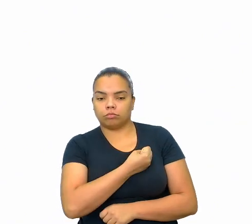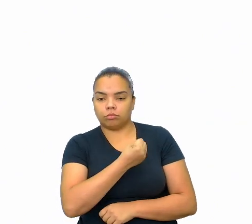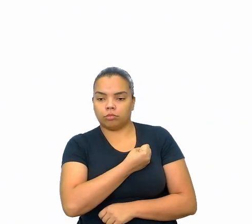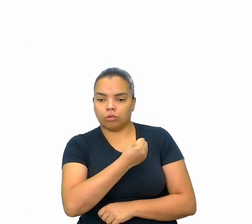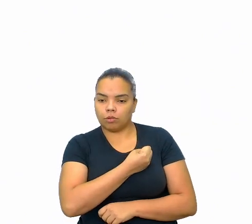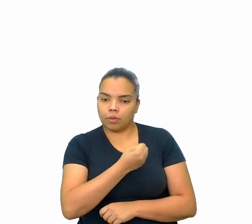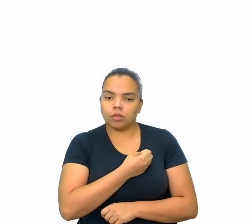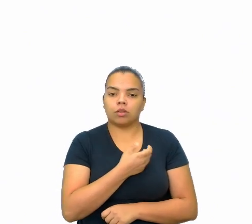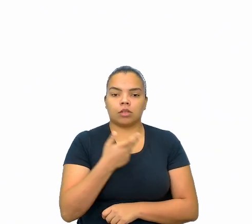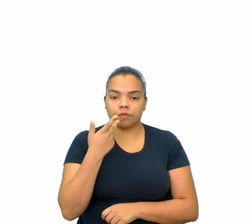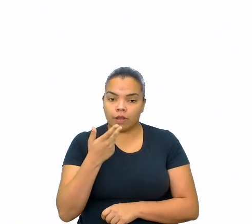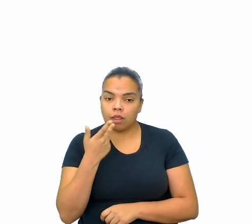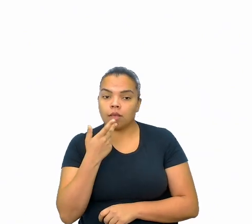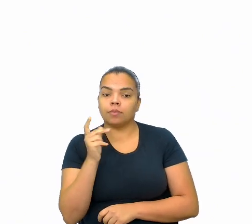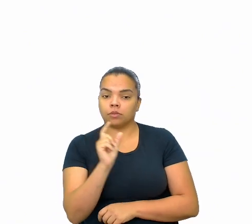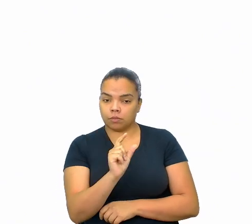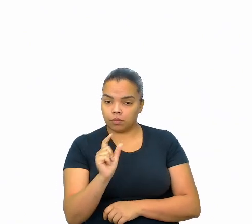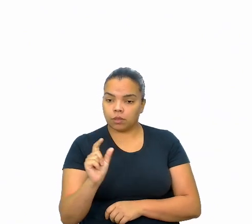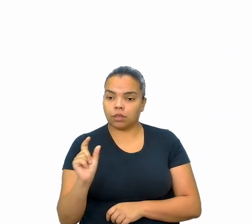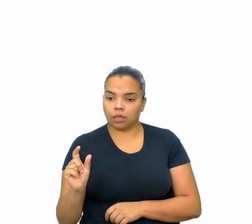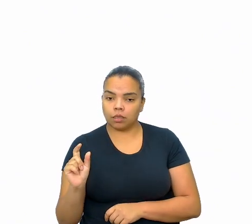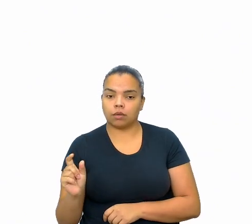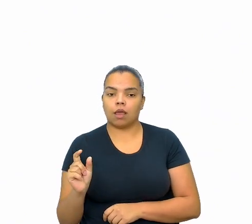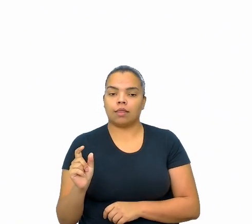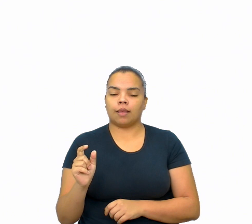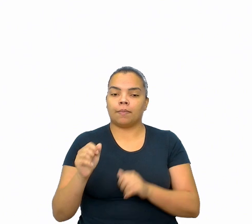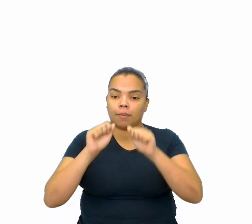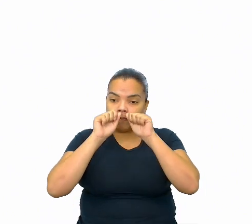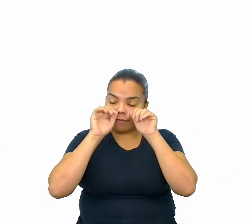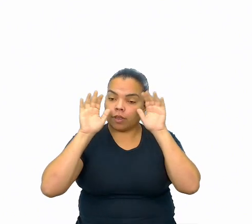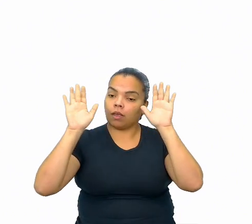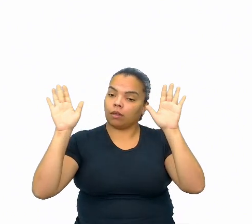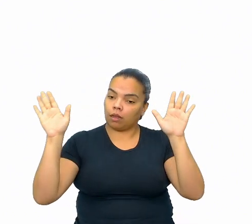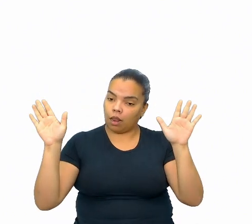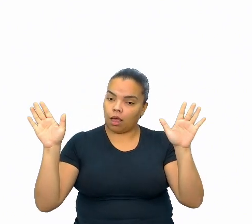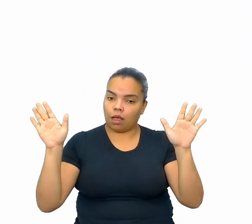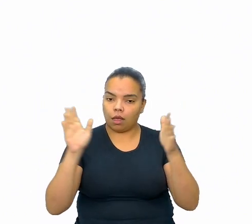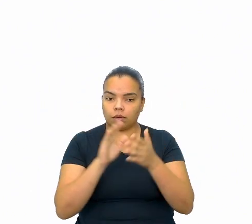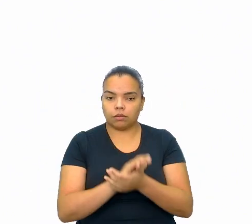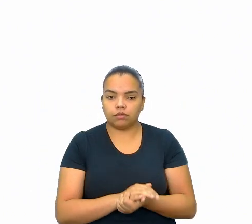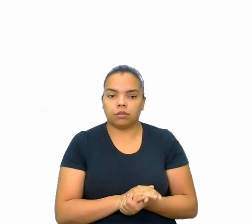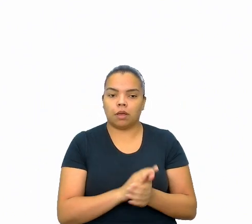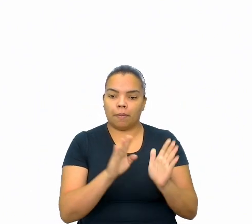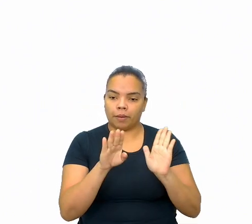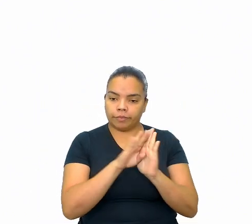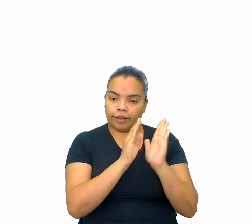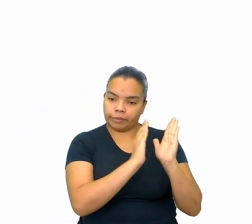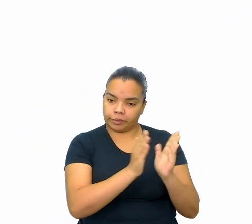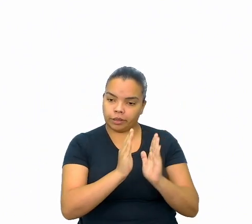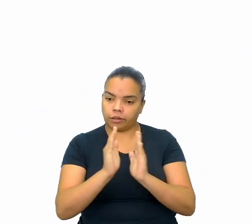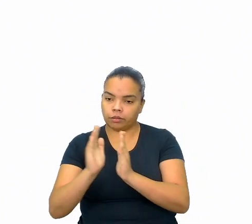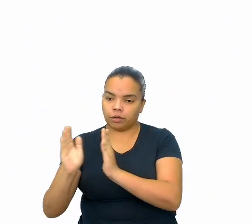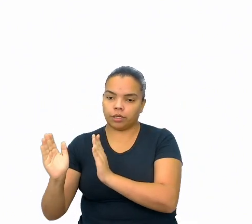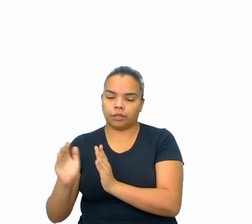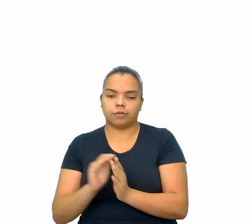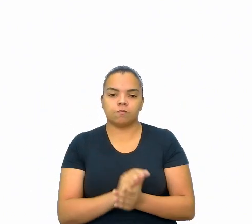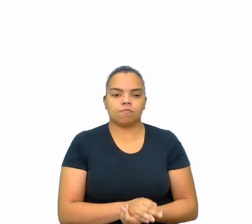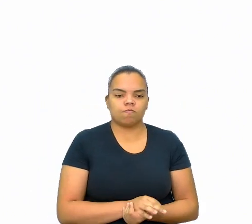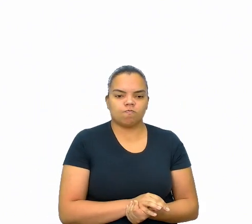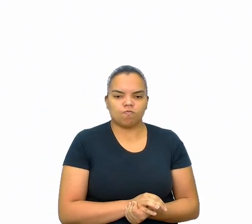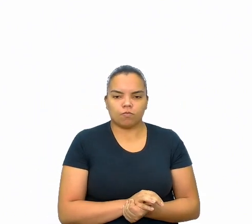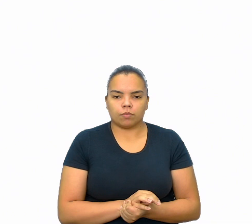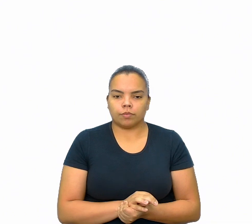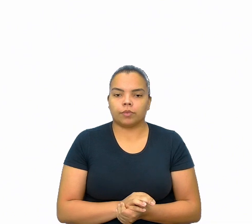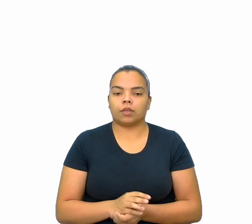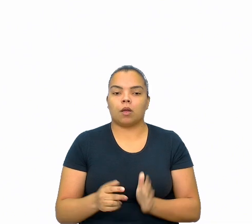números que a gente falou um pouquinho, até para elucidar essas essas categorias, né? Então, nós trouxemos